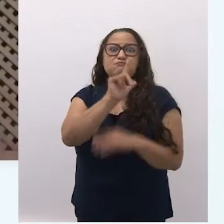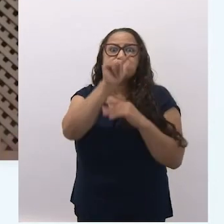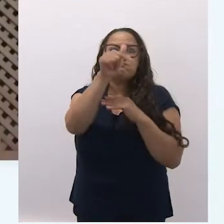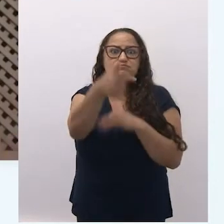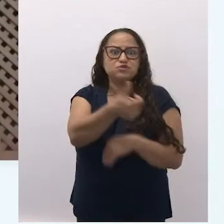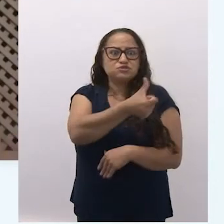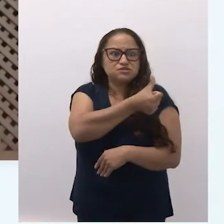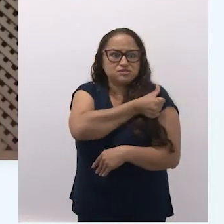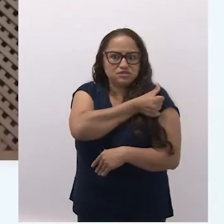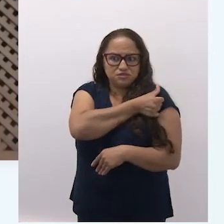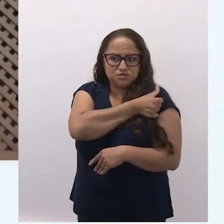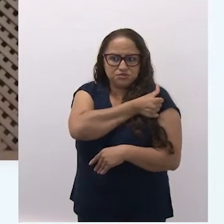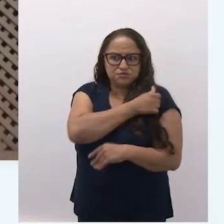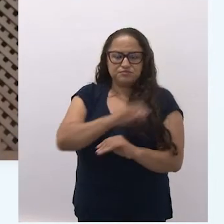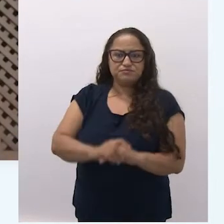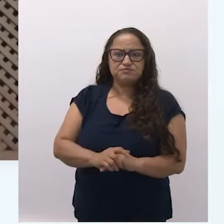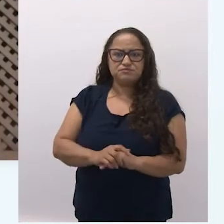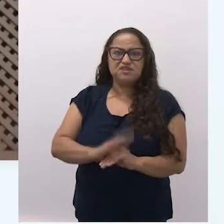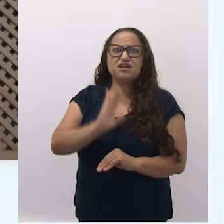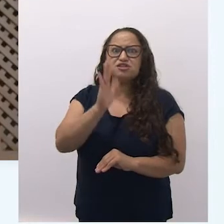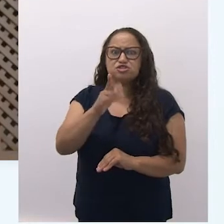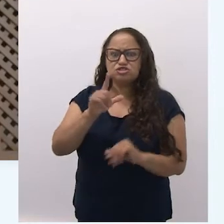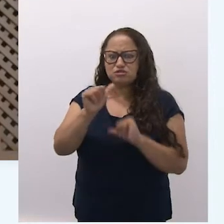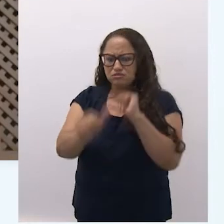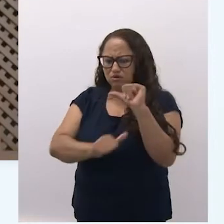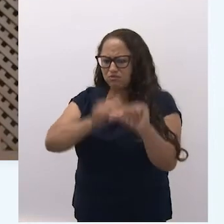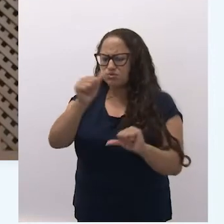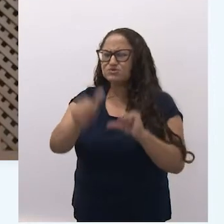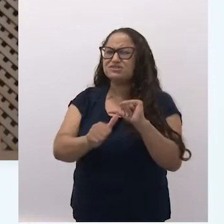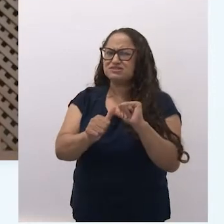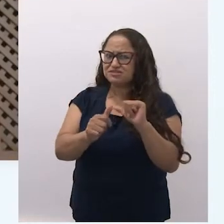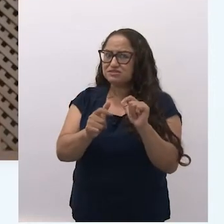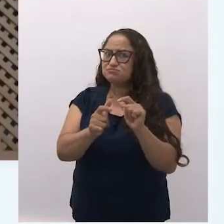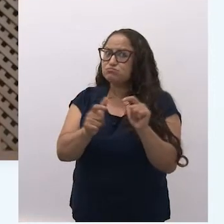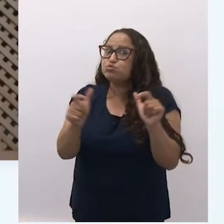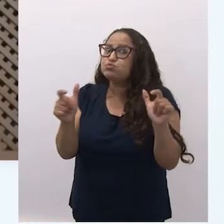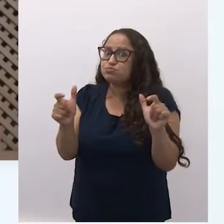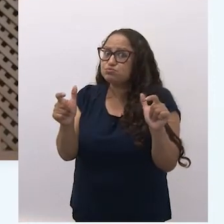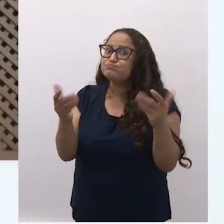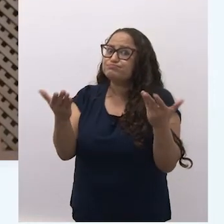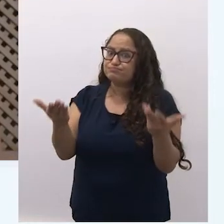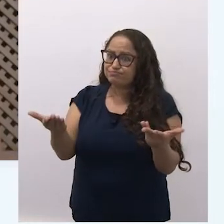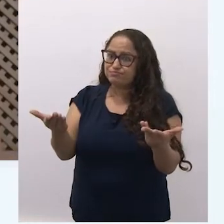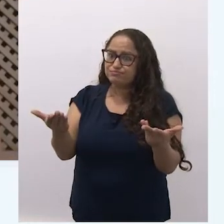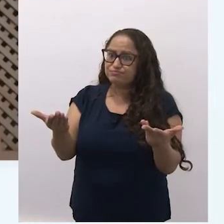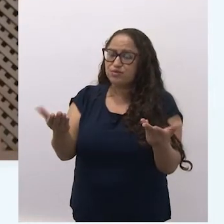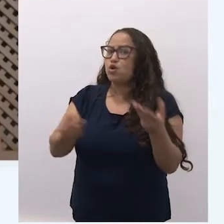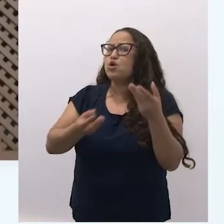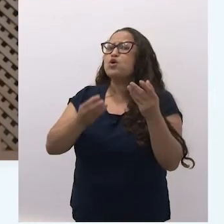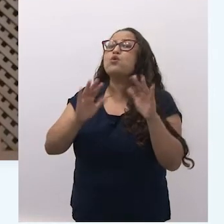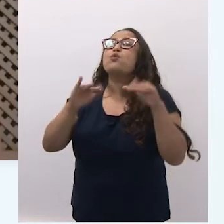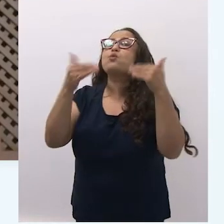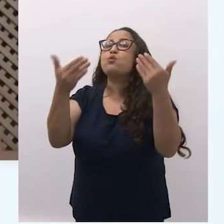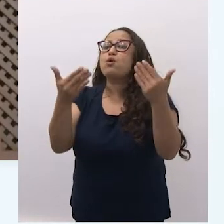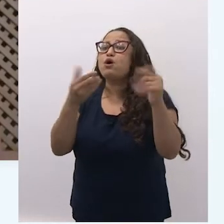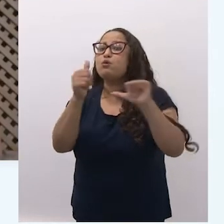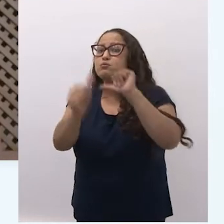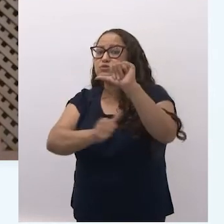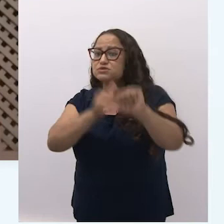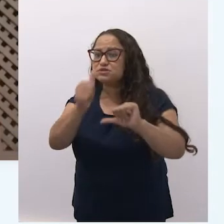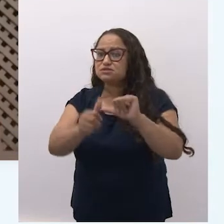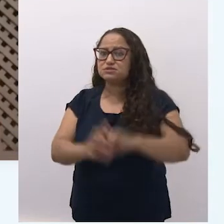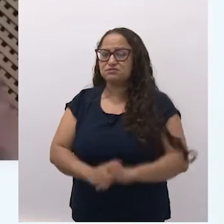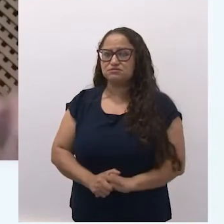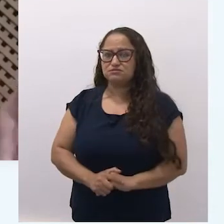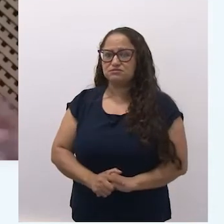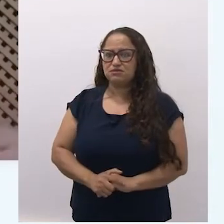né? A gente já vai ver uma mudança aí muito grande. Qual é essa mudança? São crianças